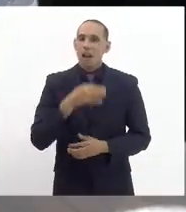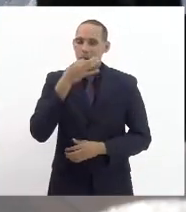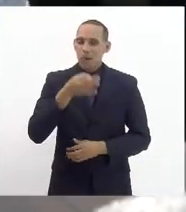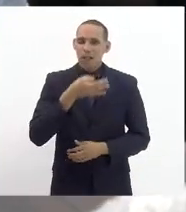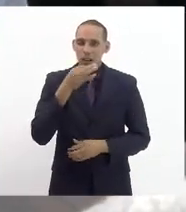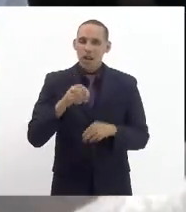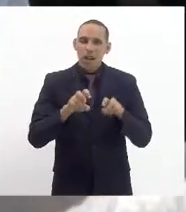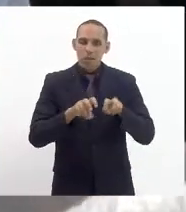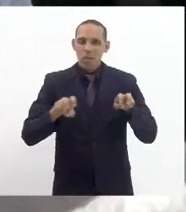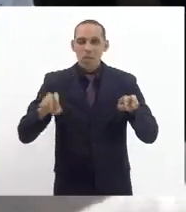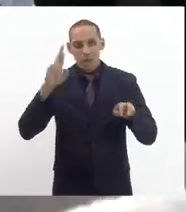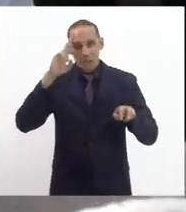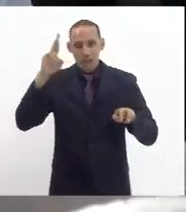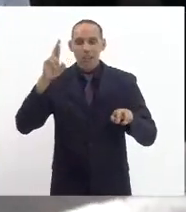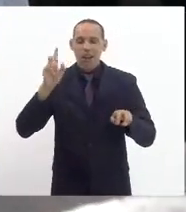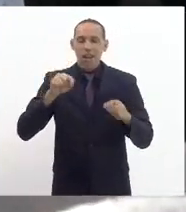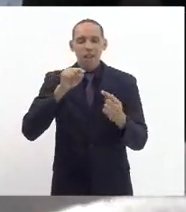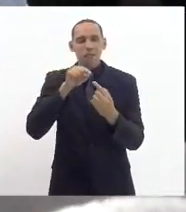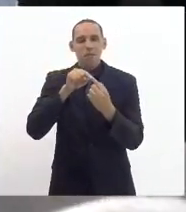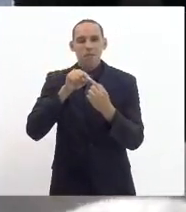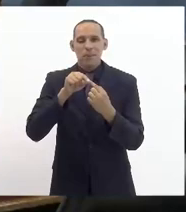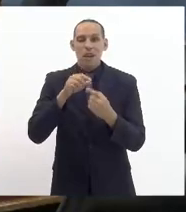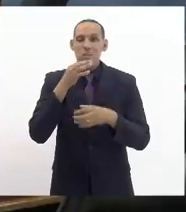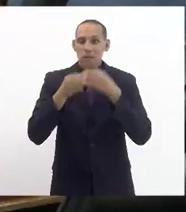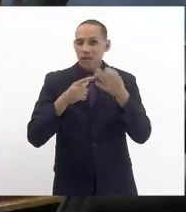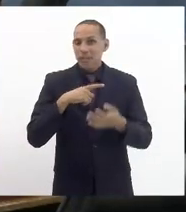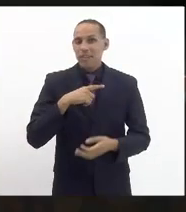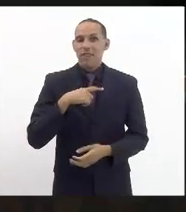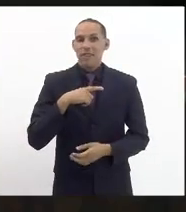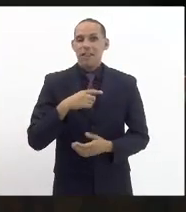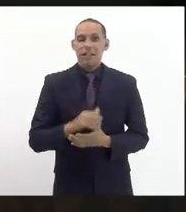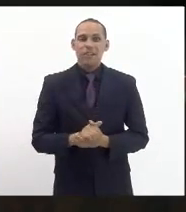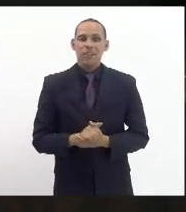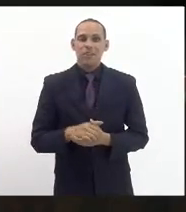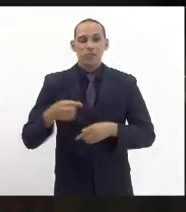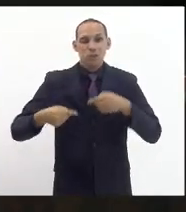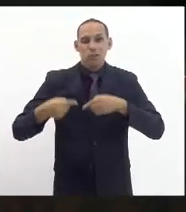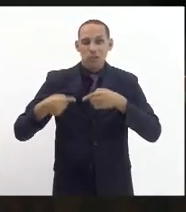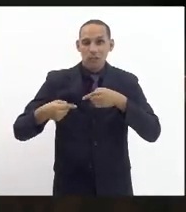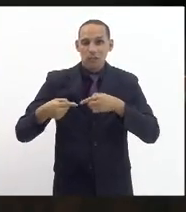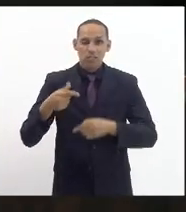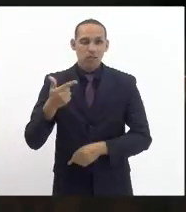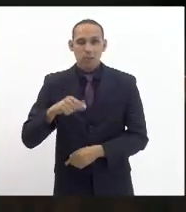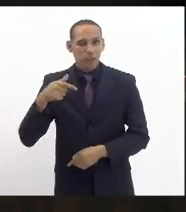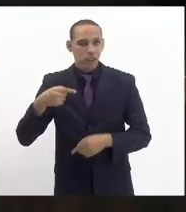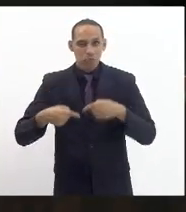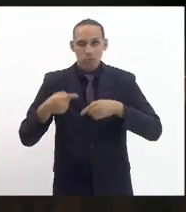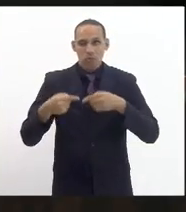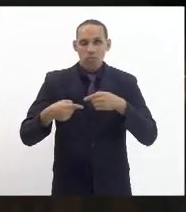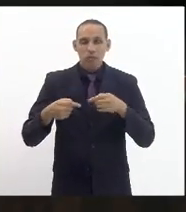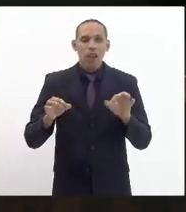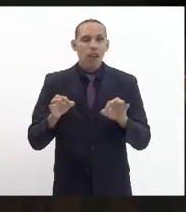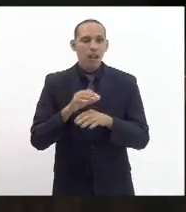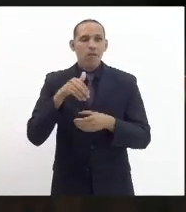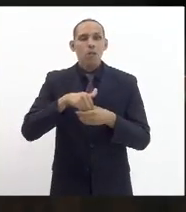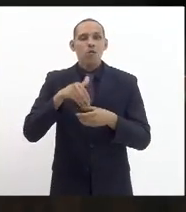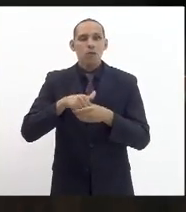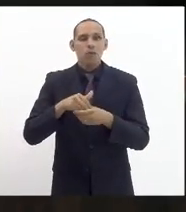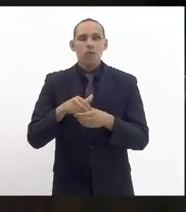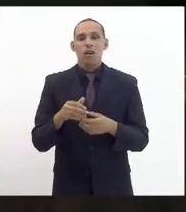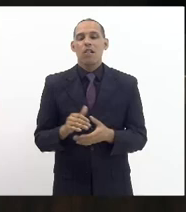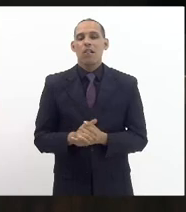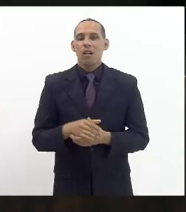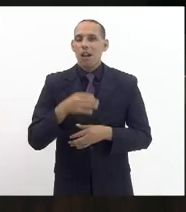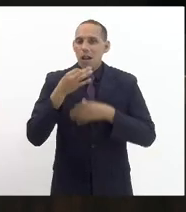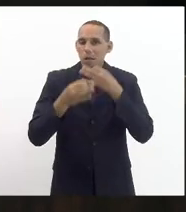é favorável. Com os pareceres emitidos... Em discussão, não havendo ninguém queira discutir, encerra a discussão. Em votação, parecer da